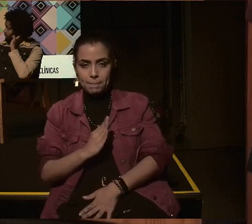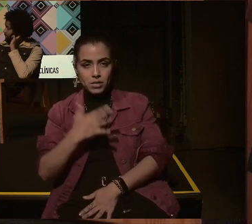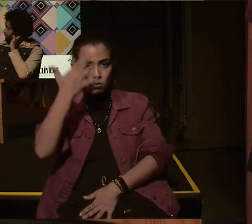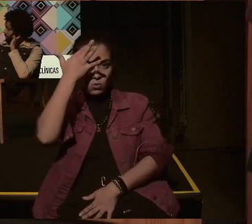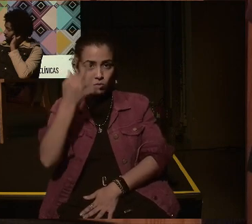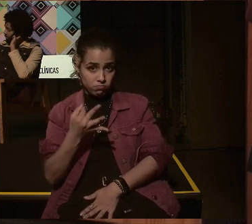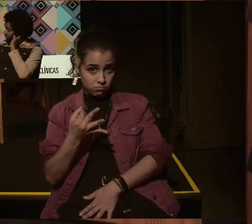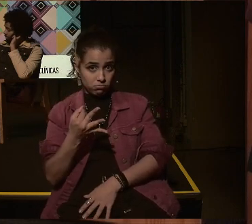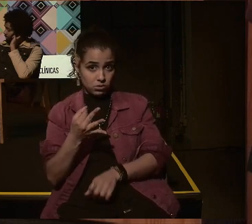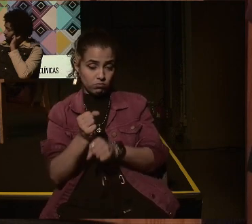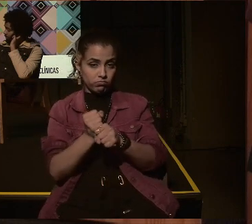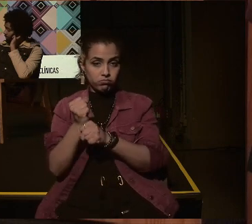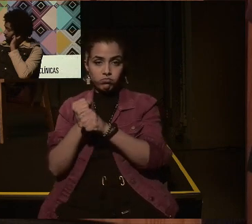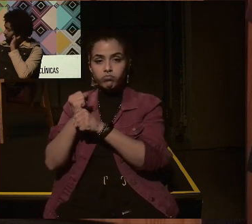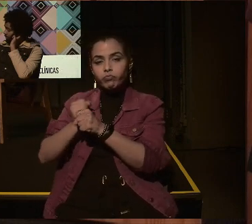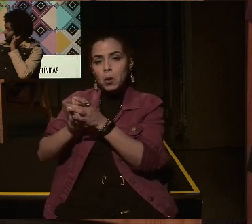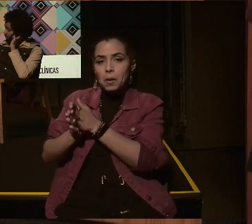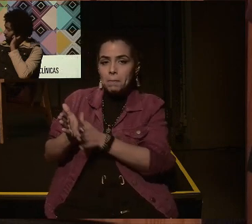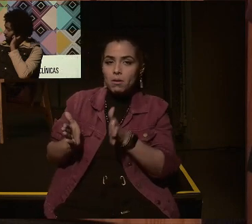década de 90,